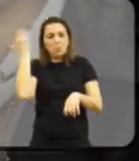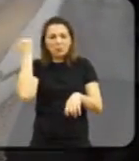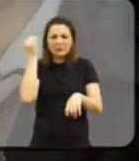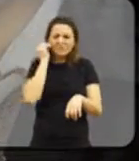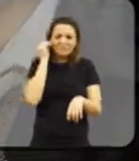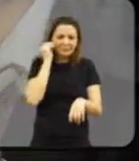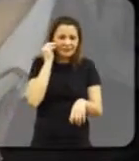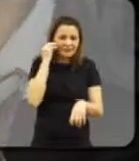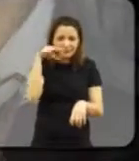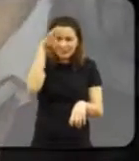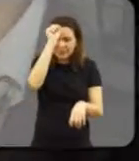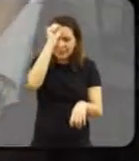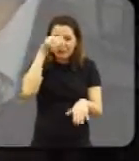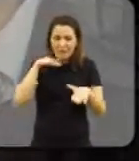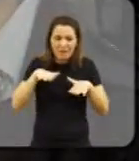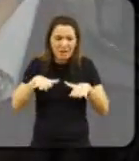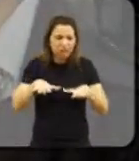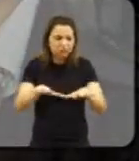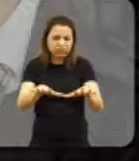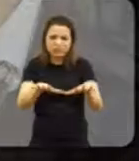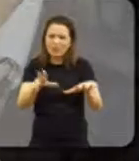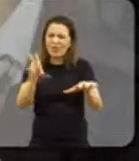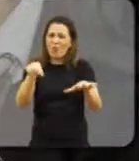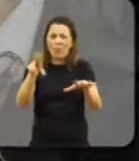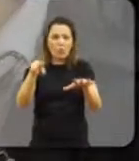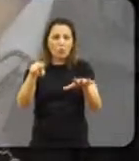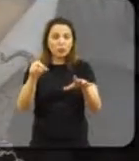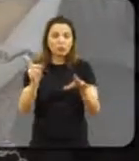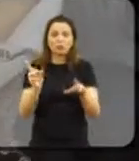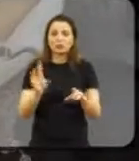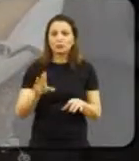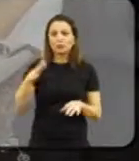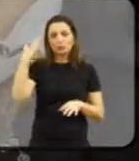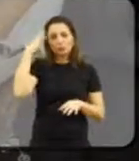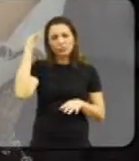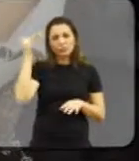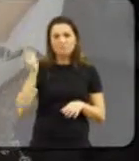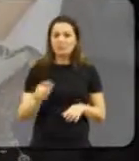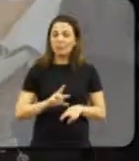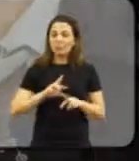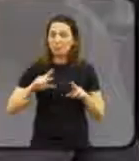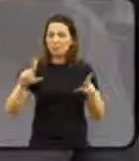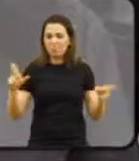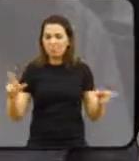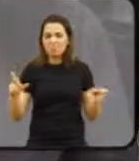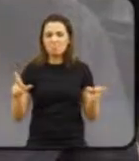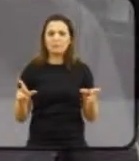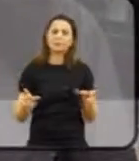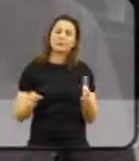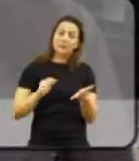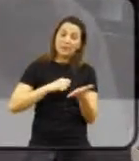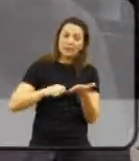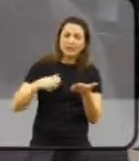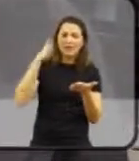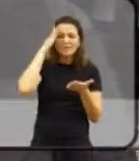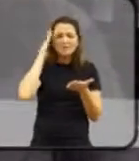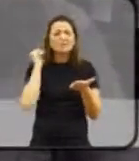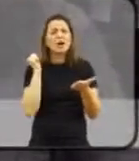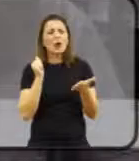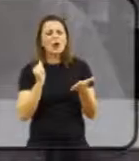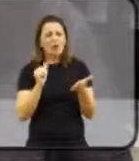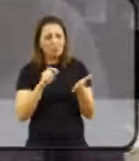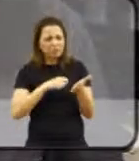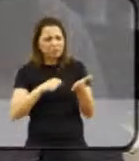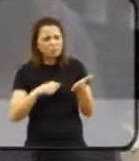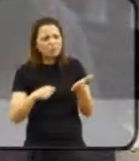tentei aprender, eu fui para a máquina, era só teoria, e aqui não. Quando a gente faz a matrícula, eles perguntam, você